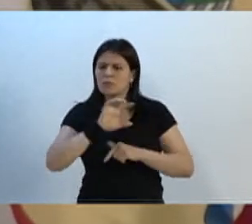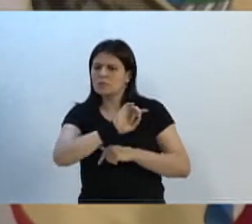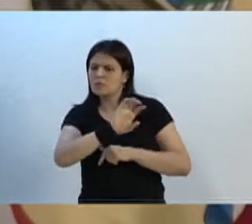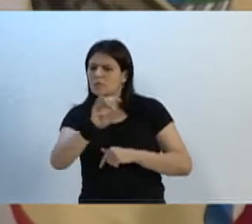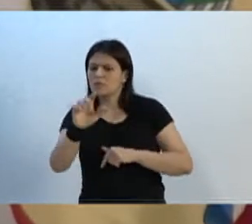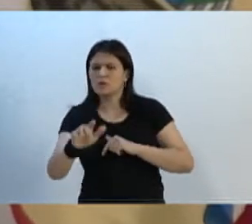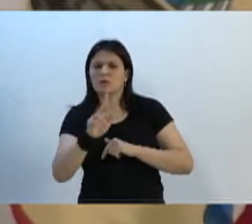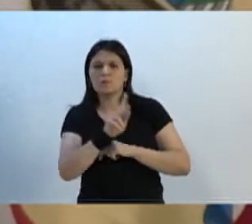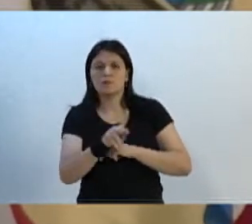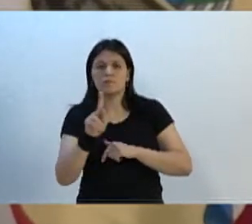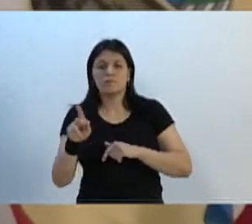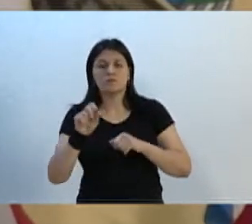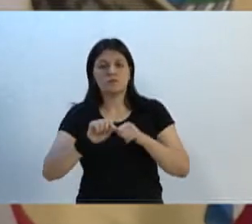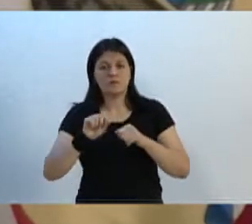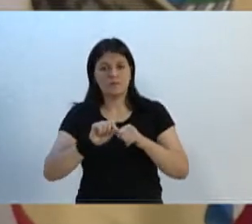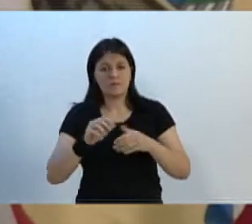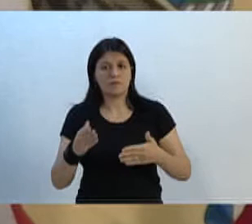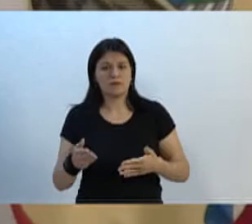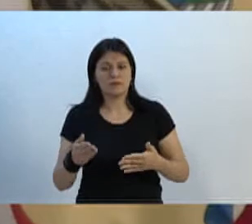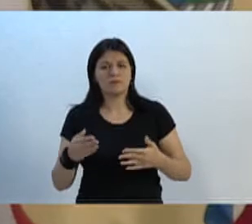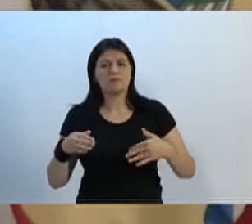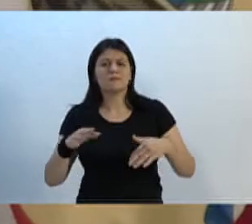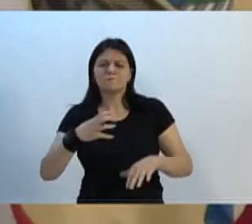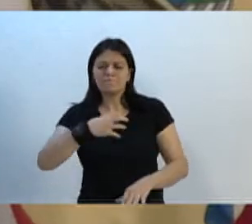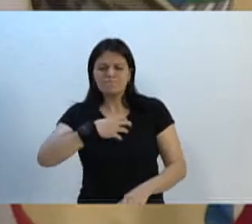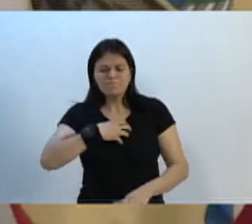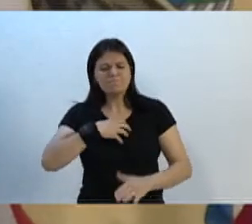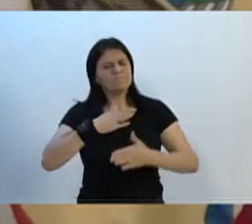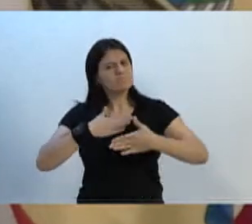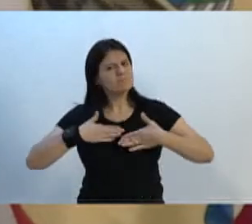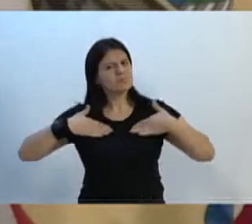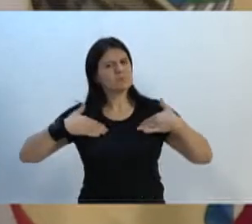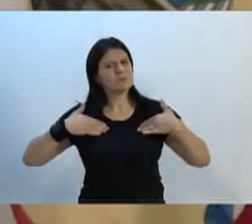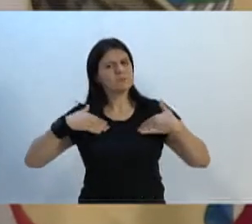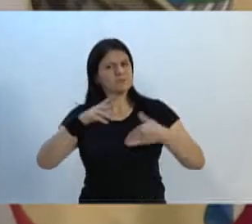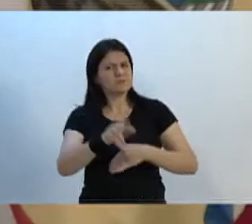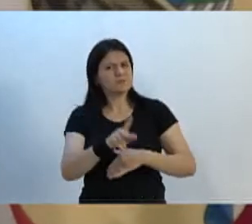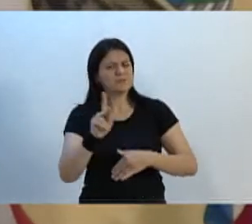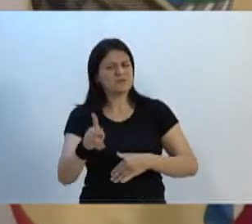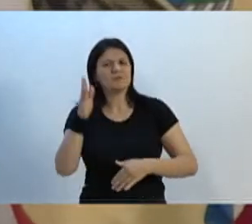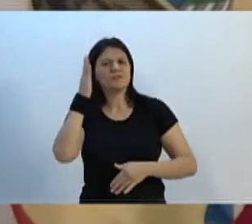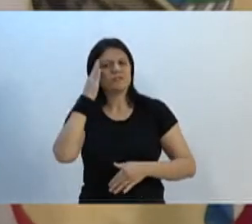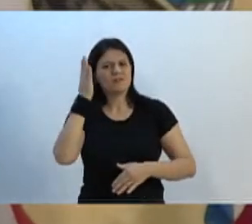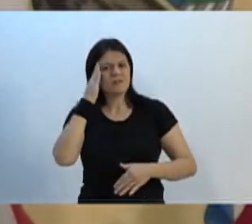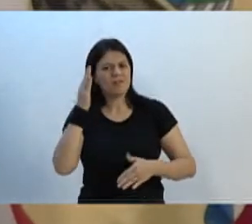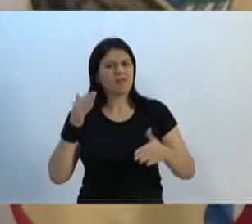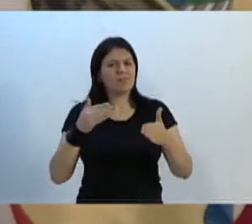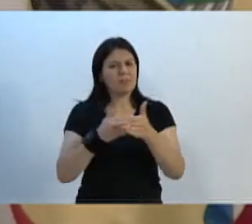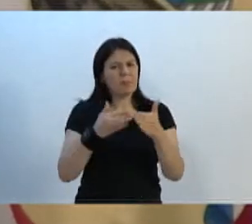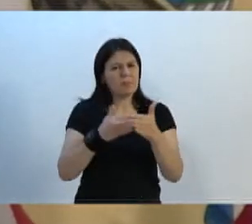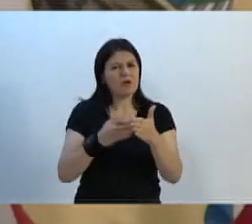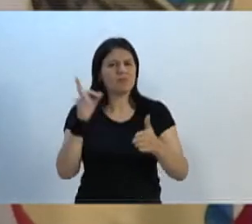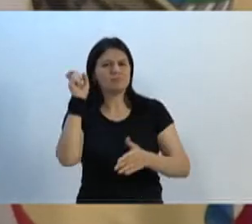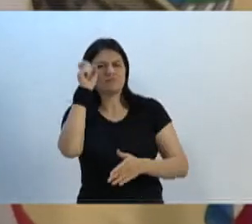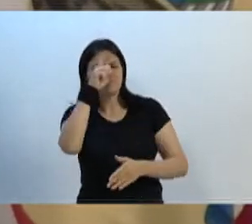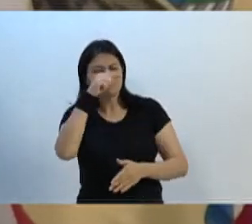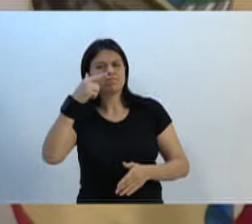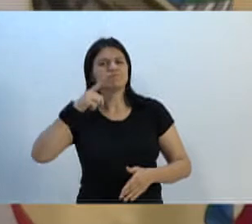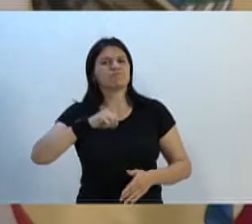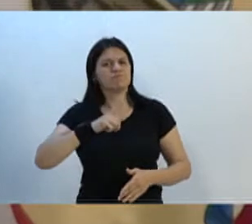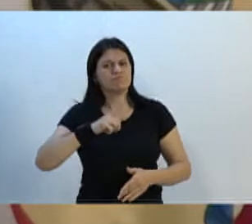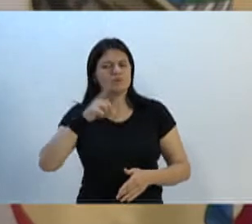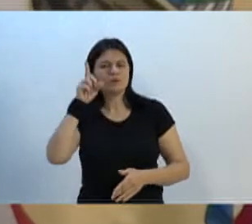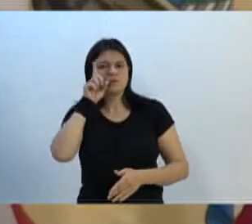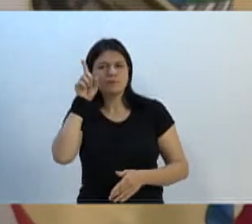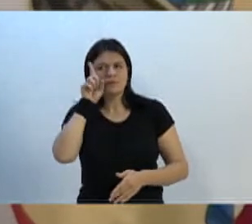faz e sinto muito orgulho de ser professor sei dos obstáculos e das dificuldades que a gente enfrenta aí diariamente